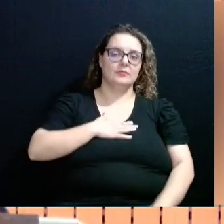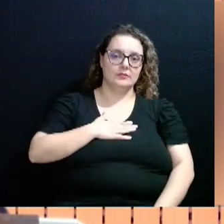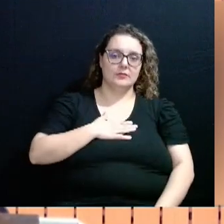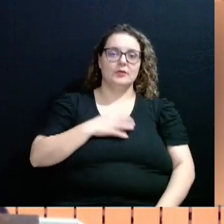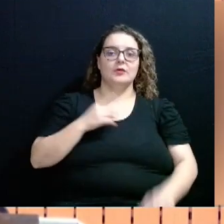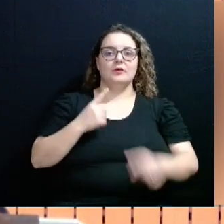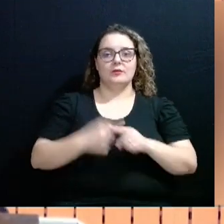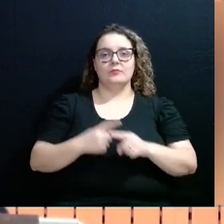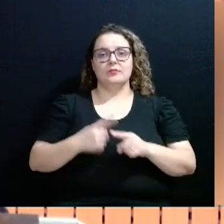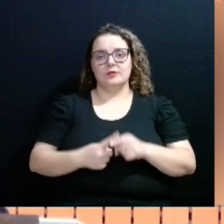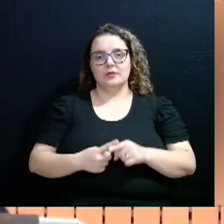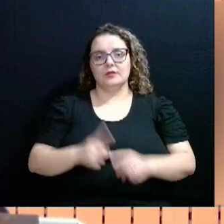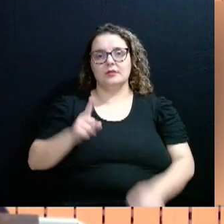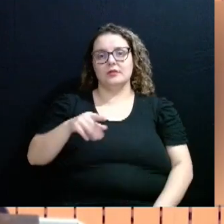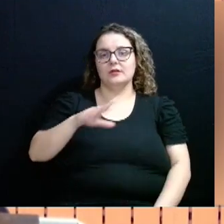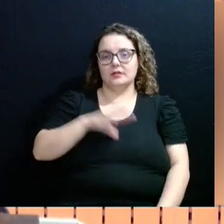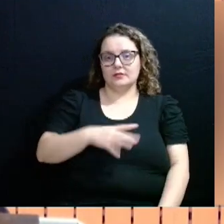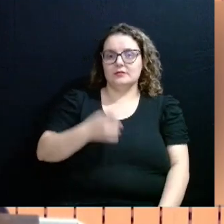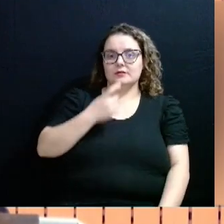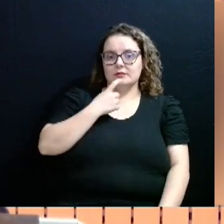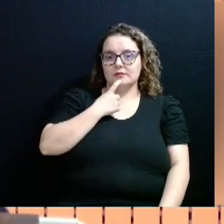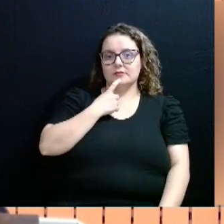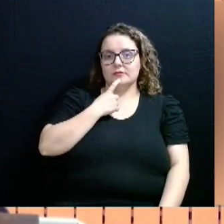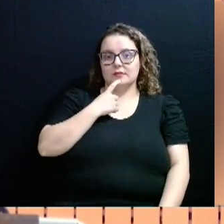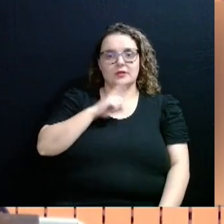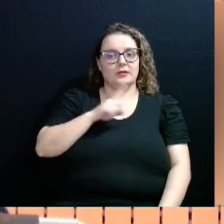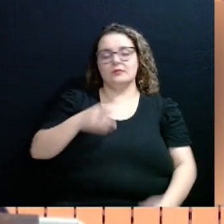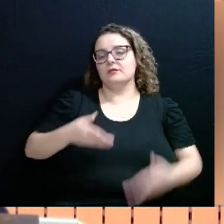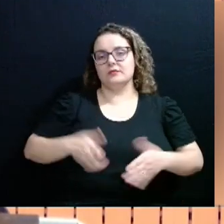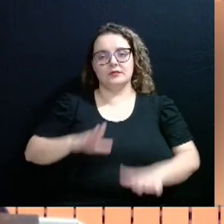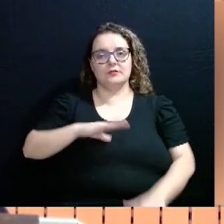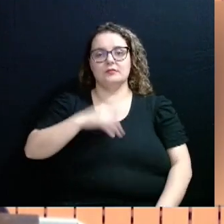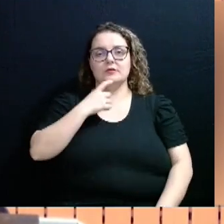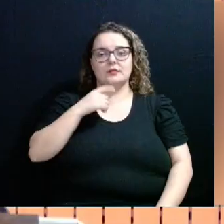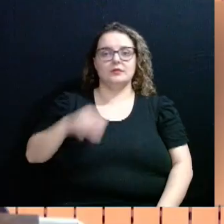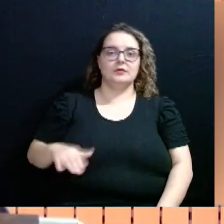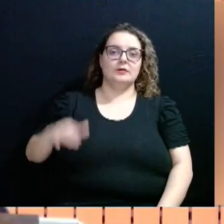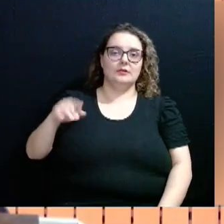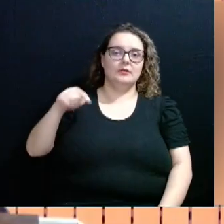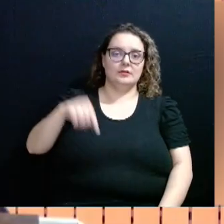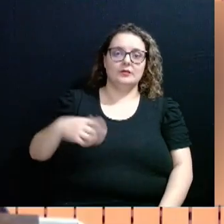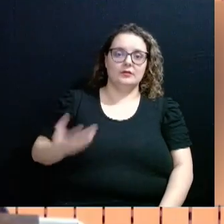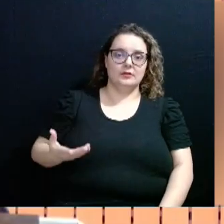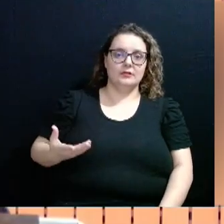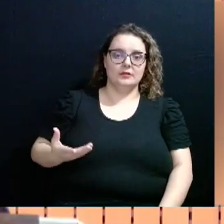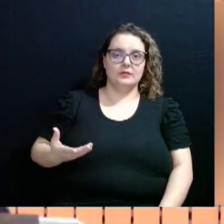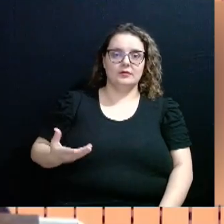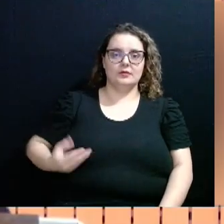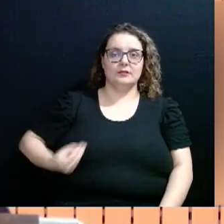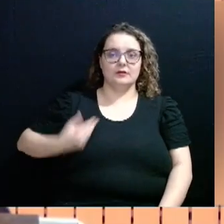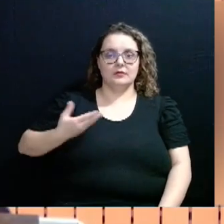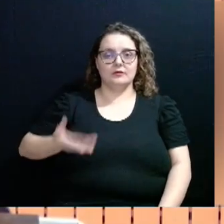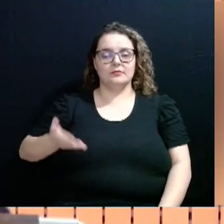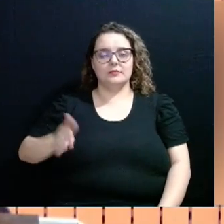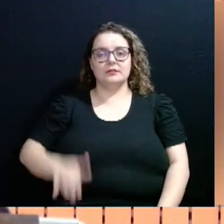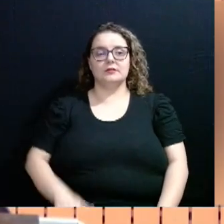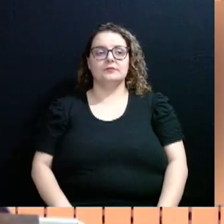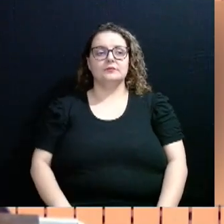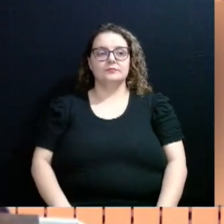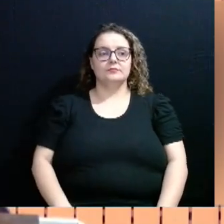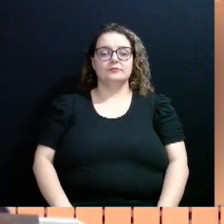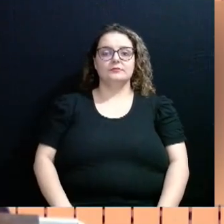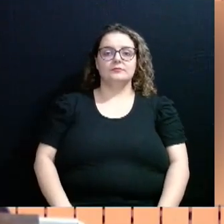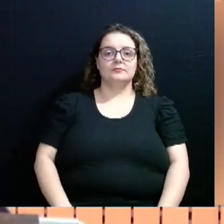de Campinas, na qual, embora não seja campineiro, eu cresci a vida inteira aqui, né? E por vir